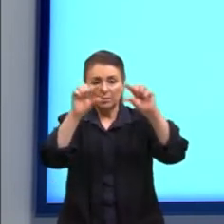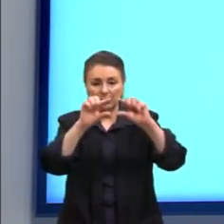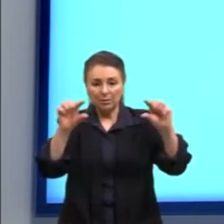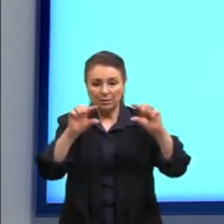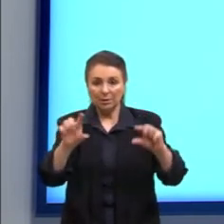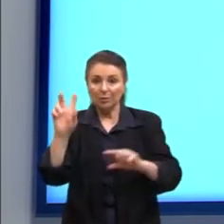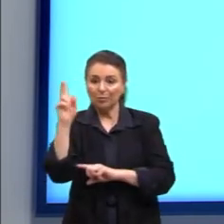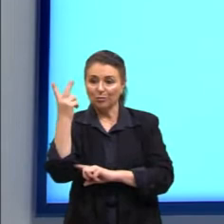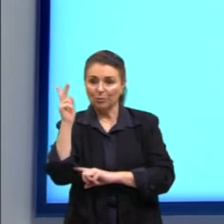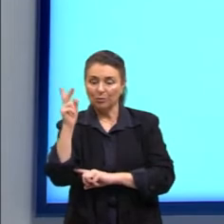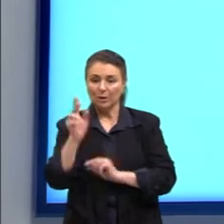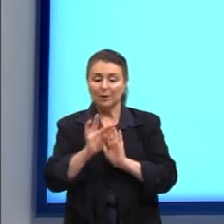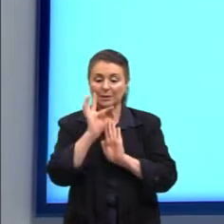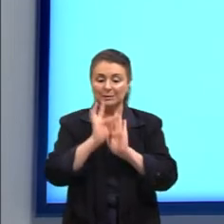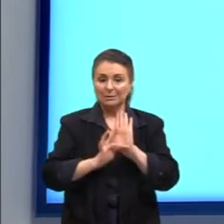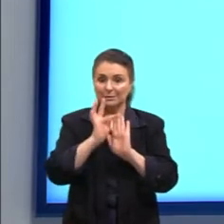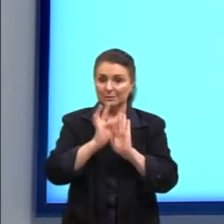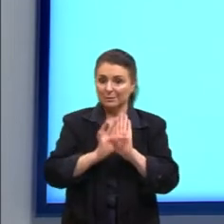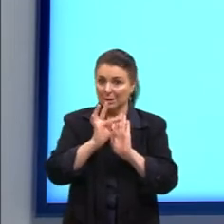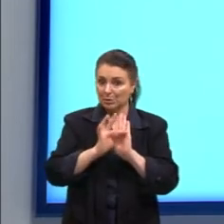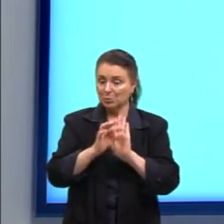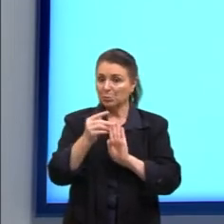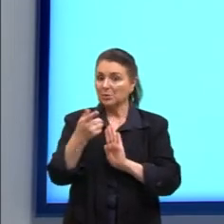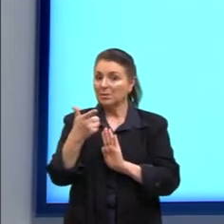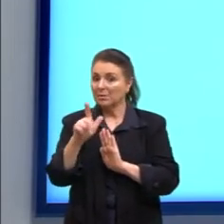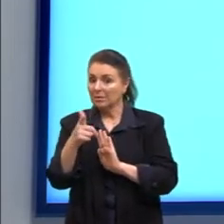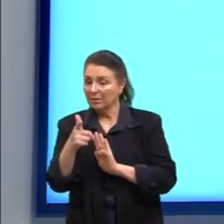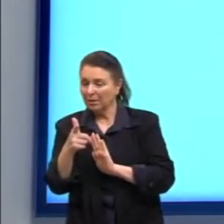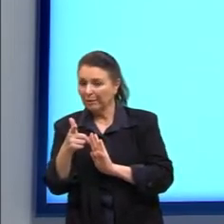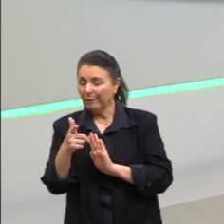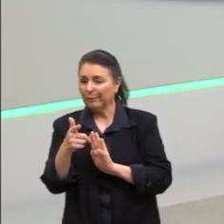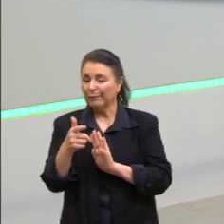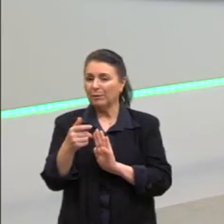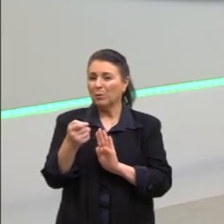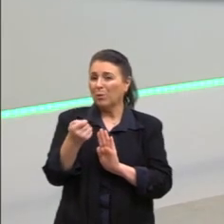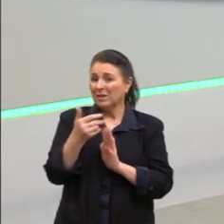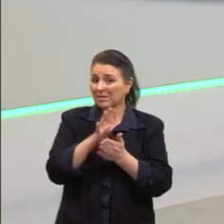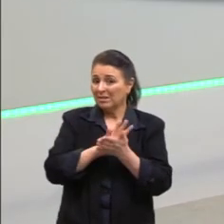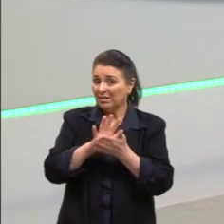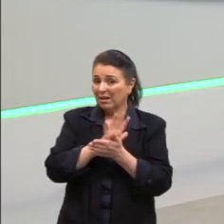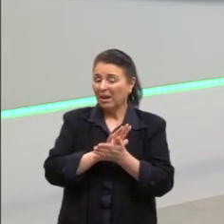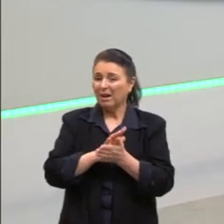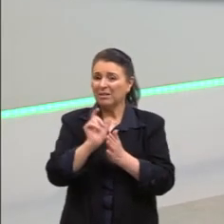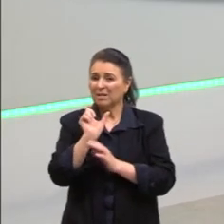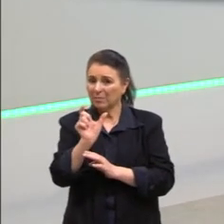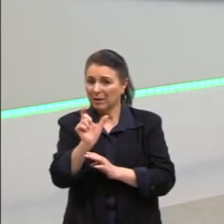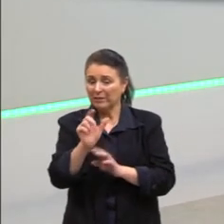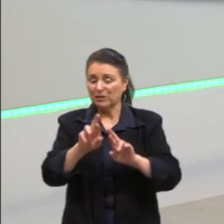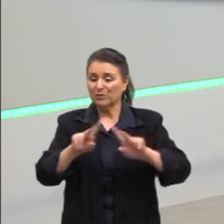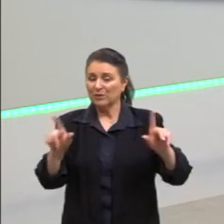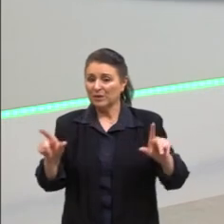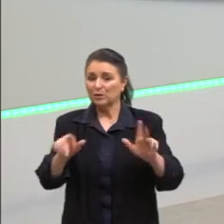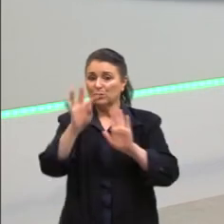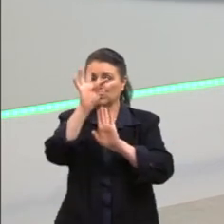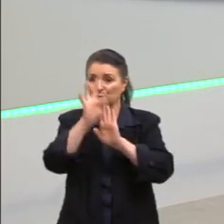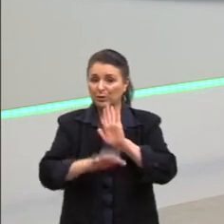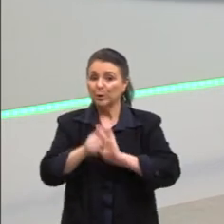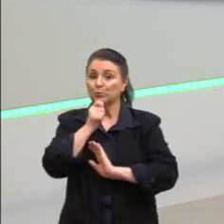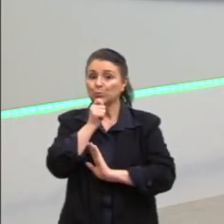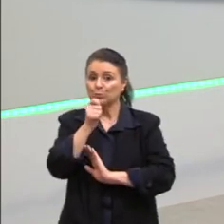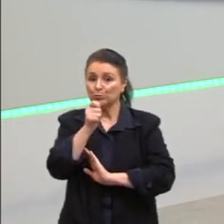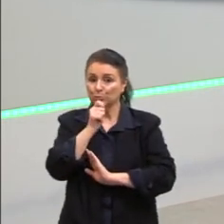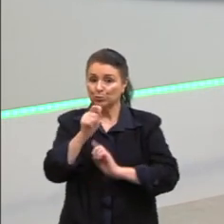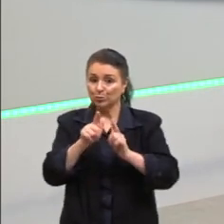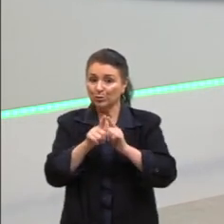esses textos que são menos rigorosos, entre aspas, do que textos jornalísticos, esses textos que